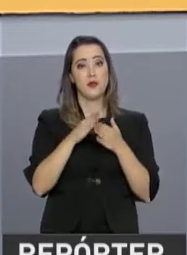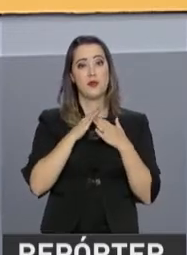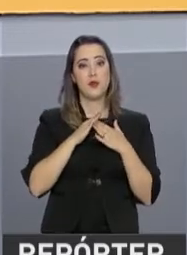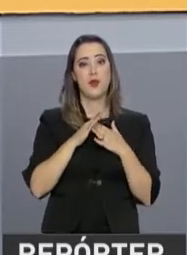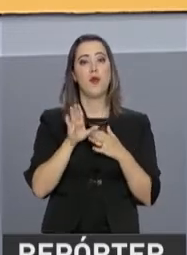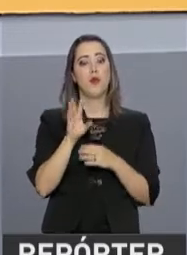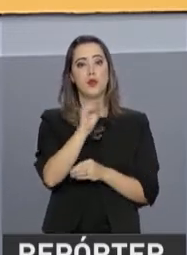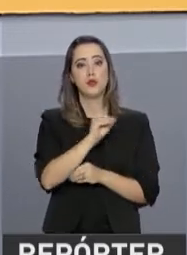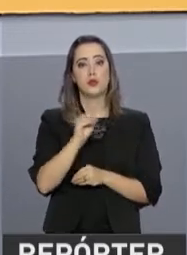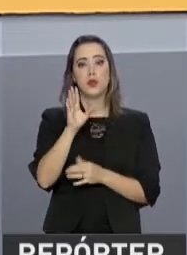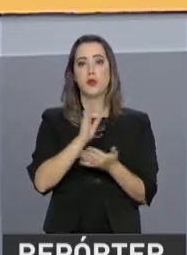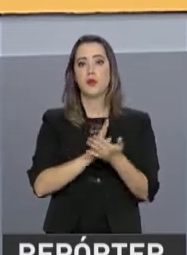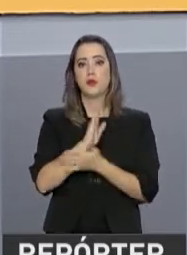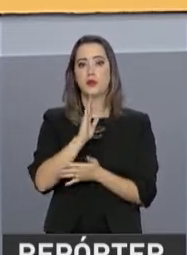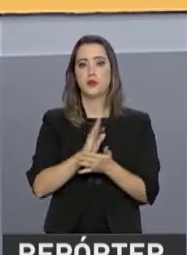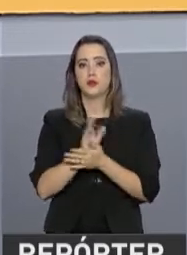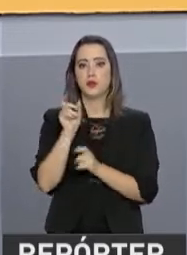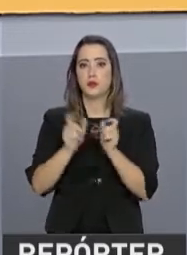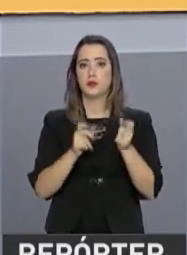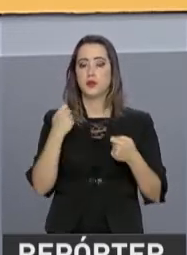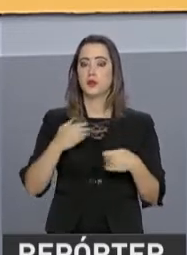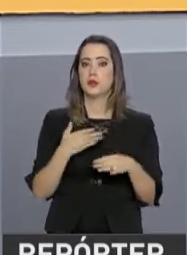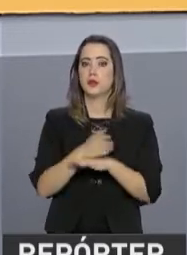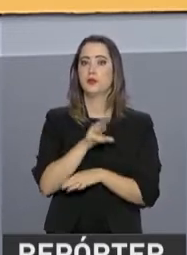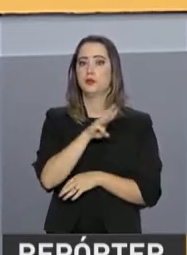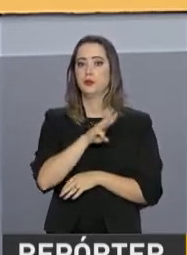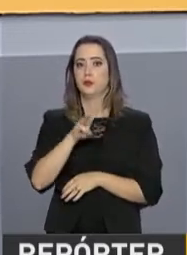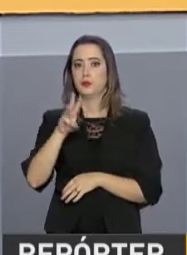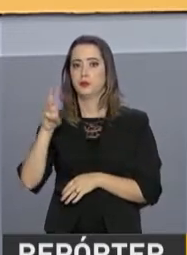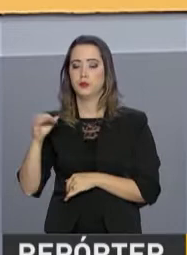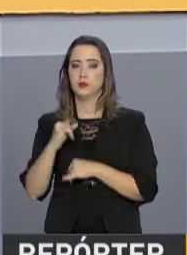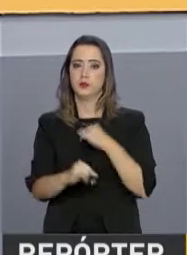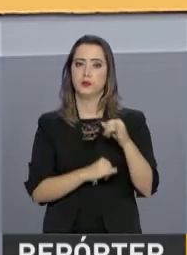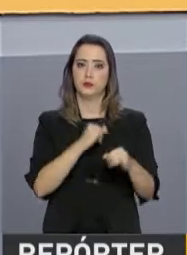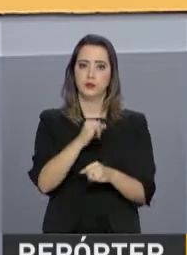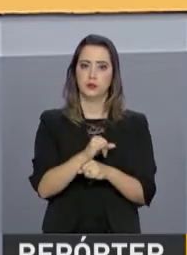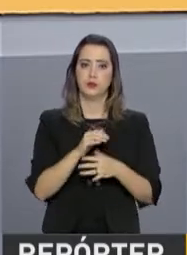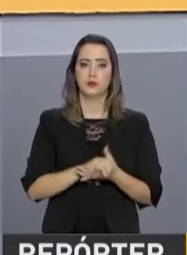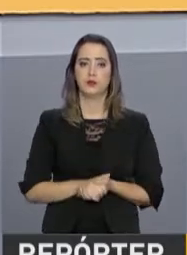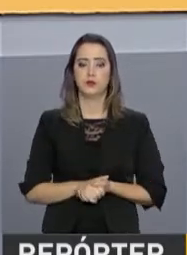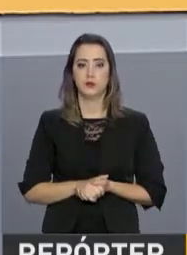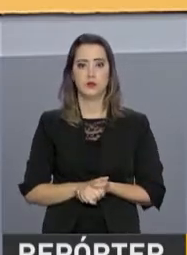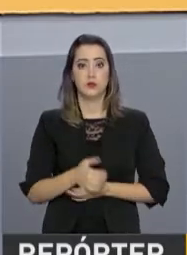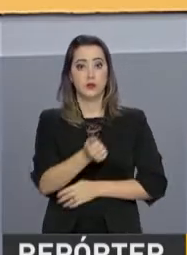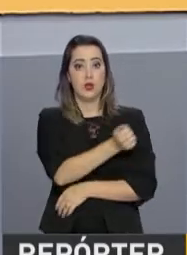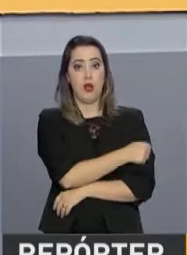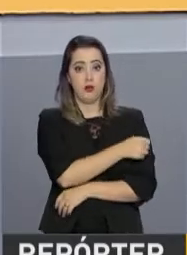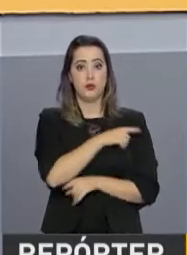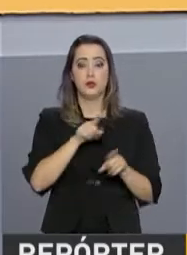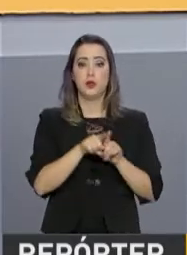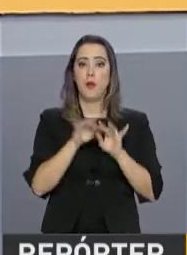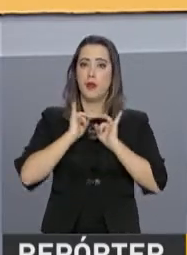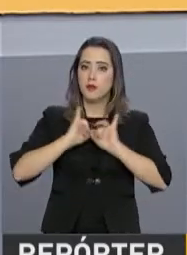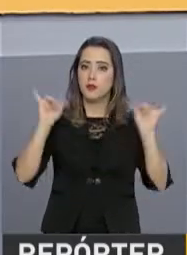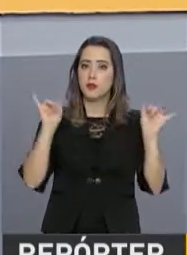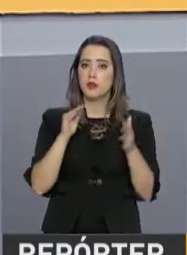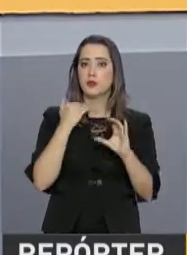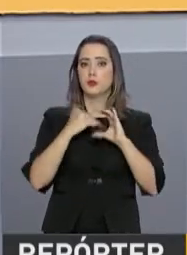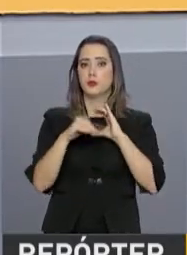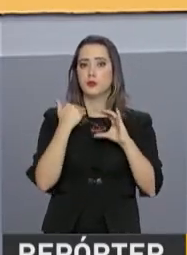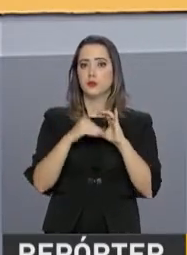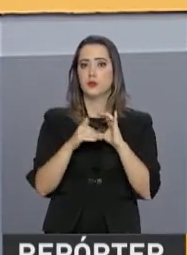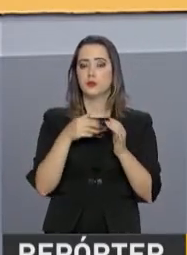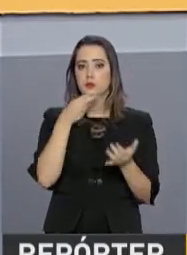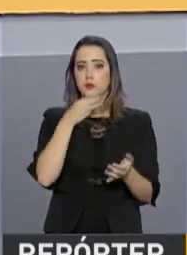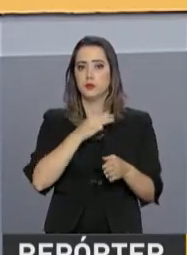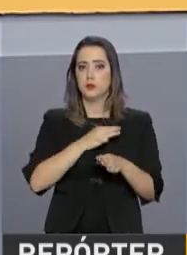especializado aprovado o candidato deve entrar na página do participante na internet os estudantes também serão avisados por e mail e